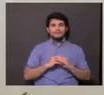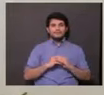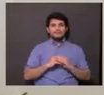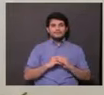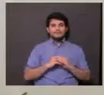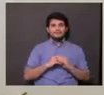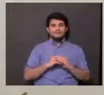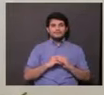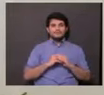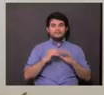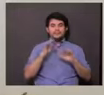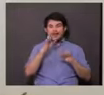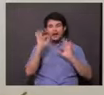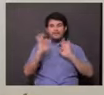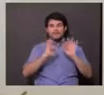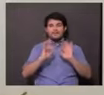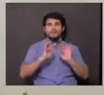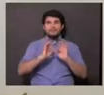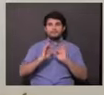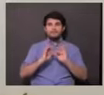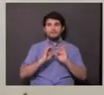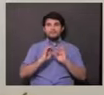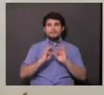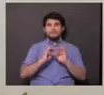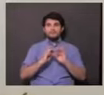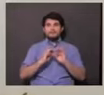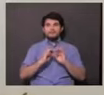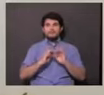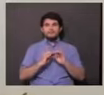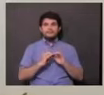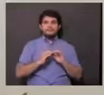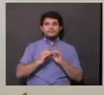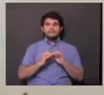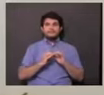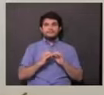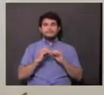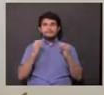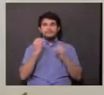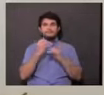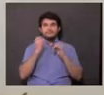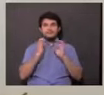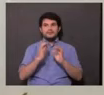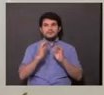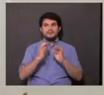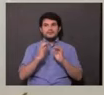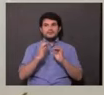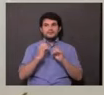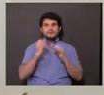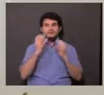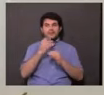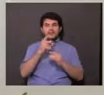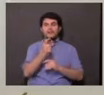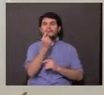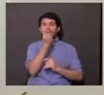Irmãos e irmãs, estivemos a preparar-nos para a celebração que vamos viver. Aqueles peregrinos que têm já a sua